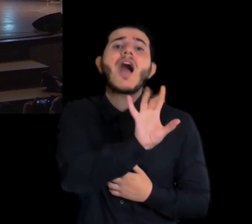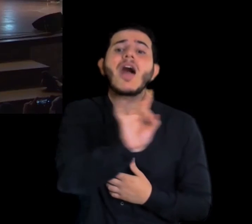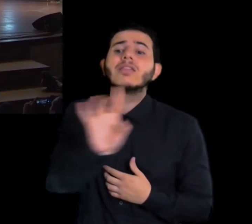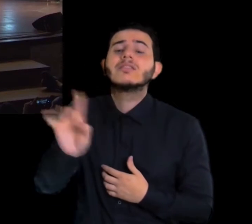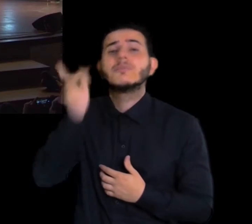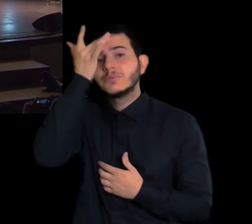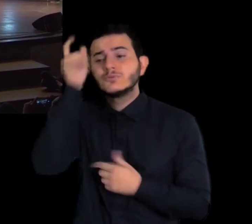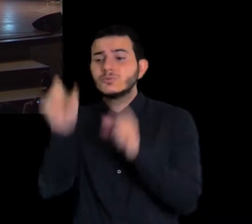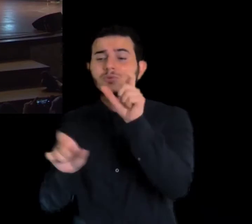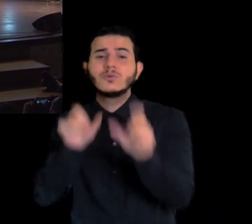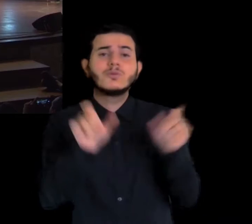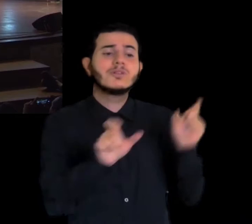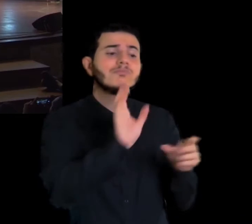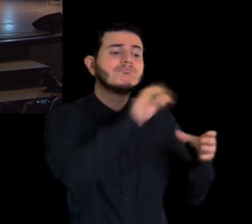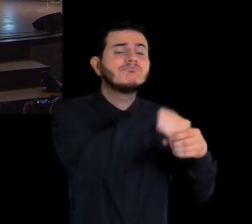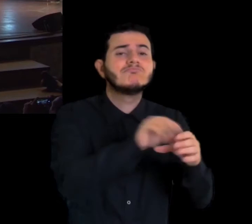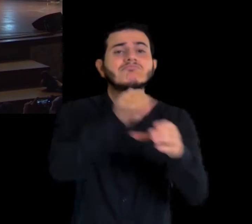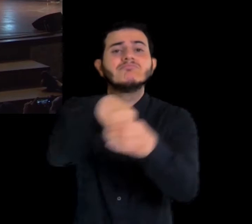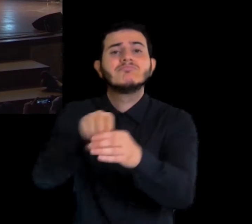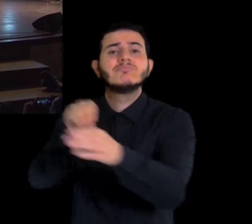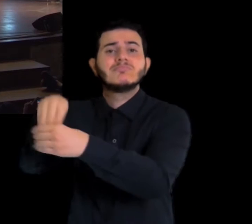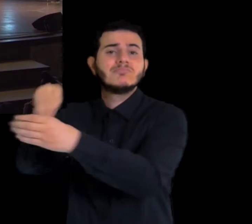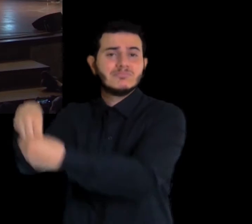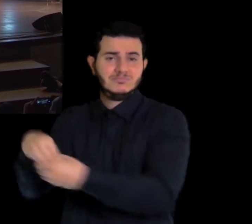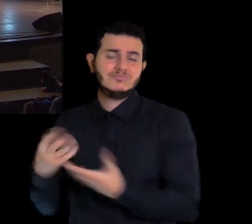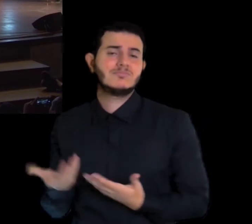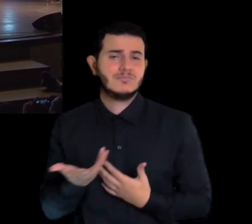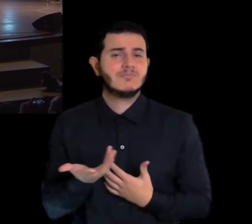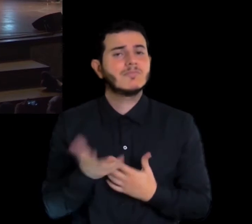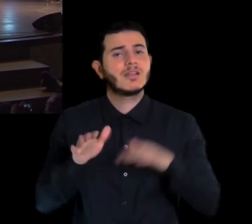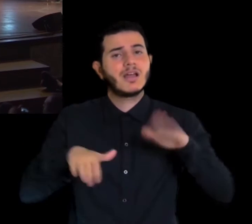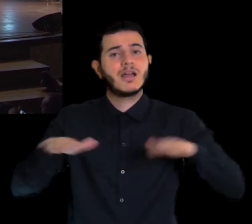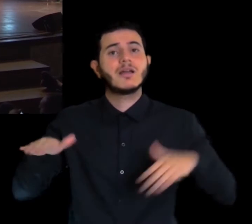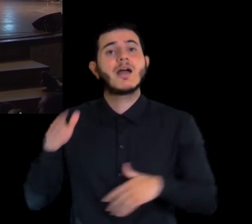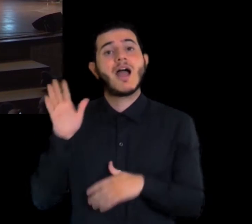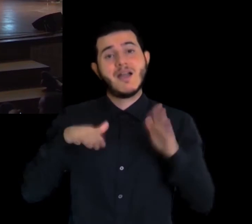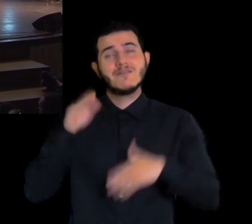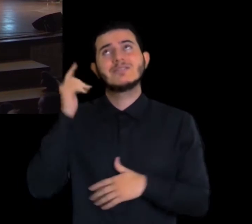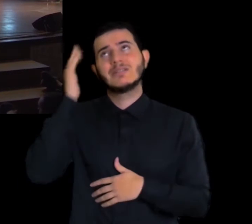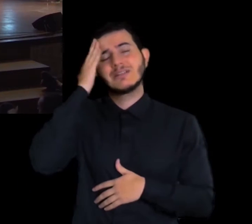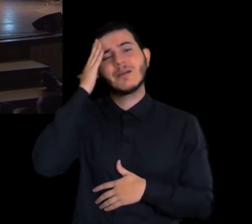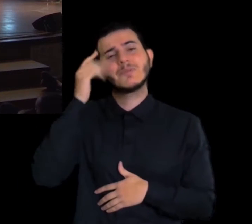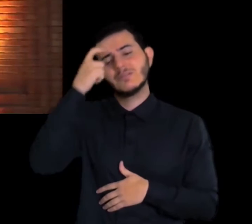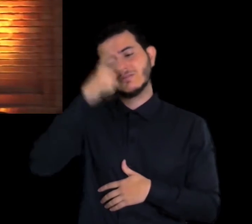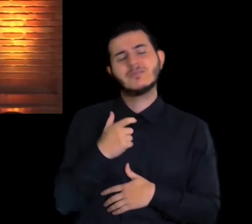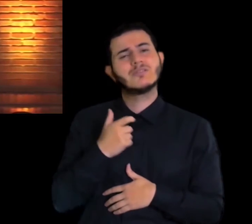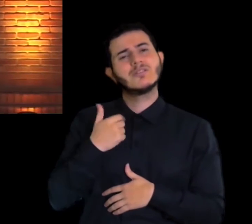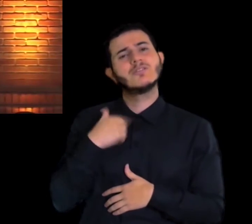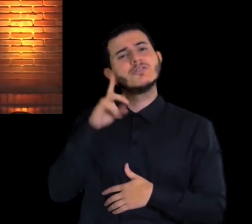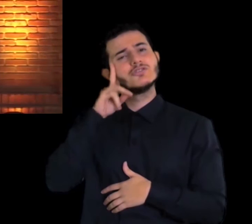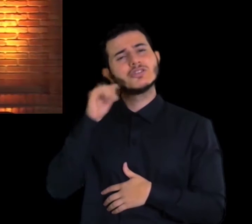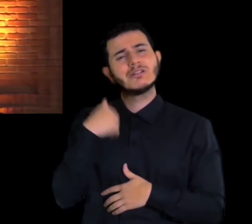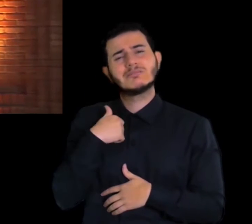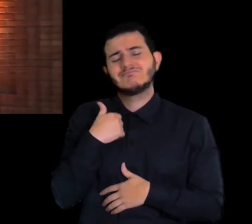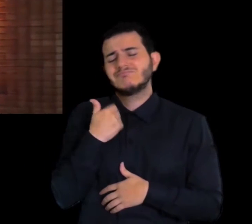dia da pessoa até ali. Eu sei que muita gente já entrou em contato com um dia onde um dia eu estava mal e me fez muito bem sem saber.